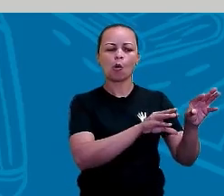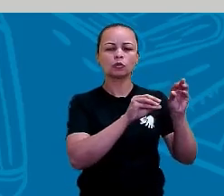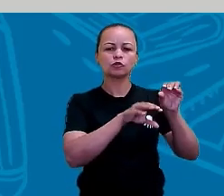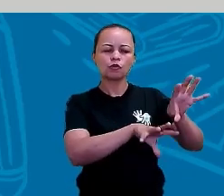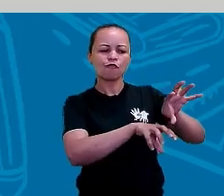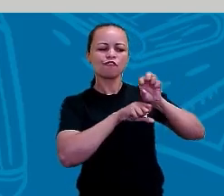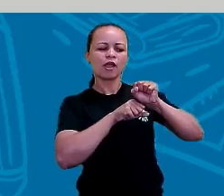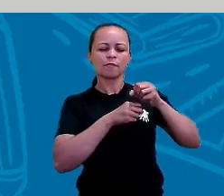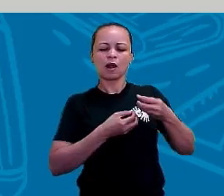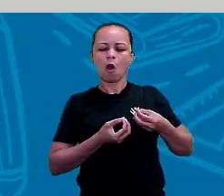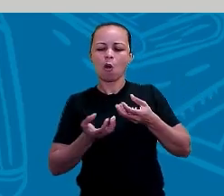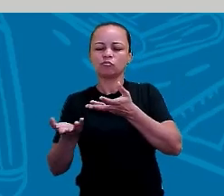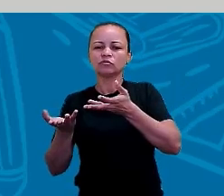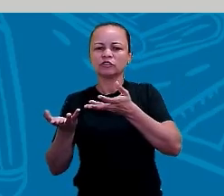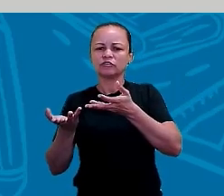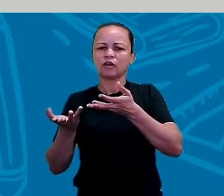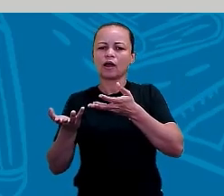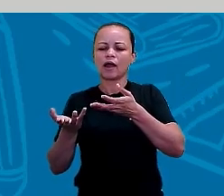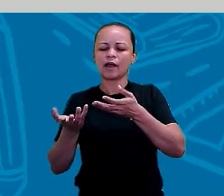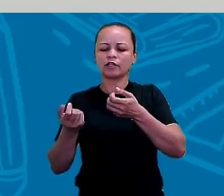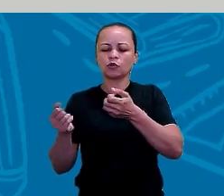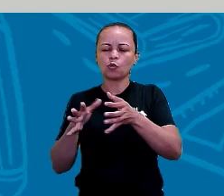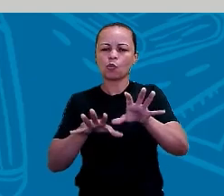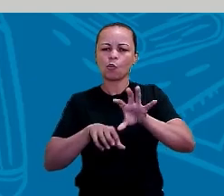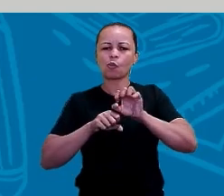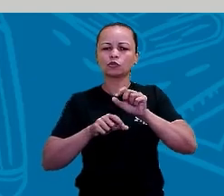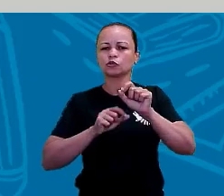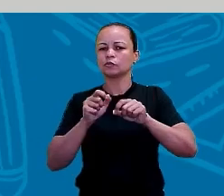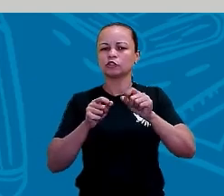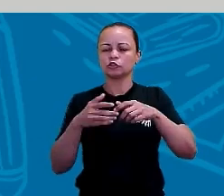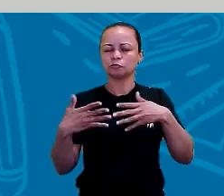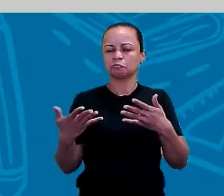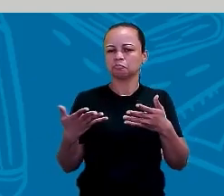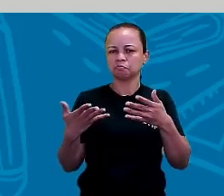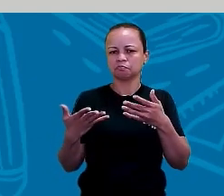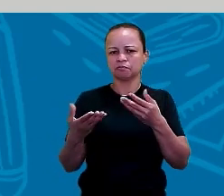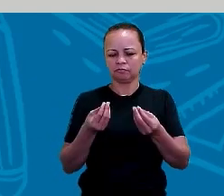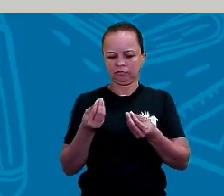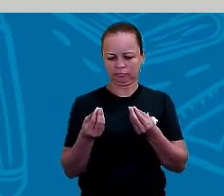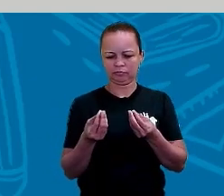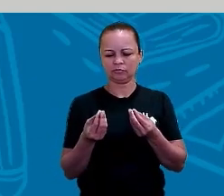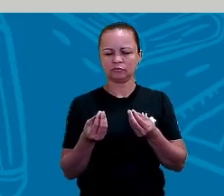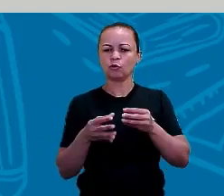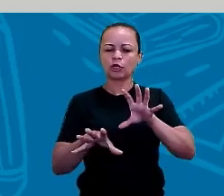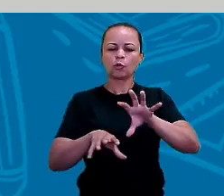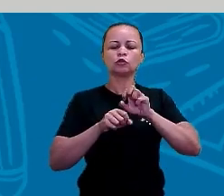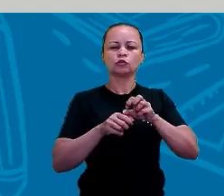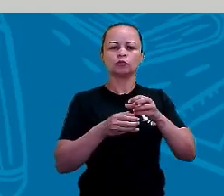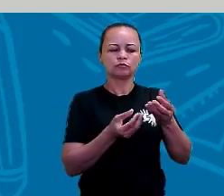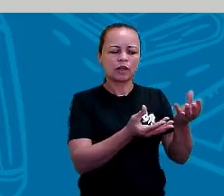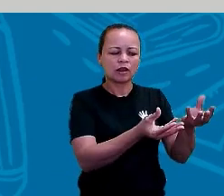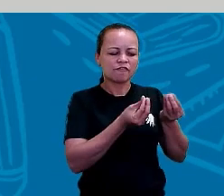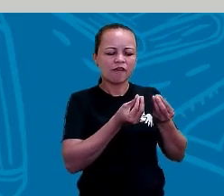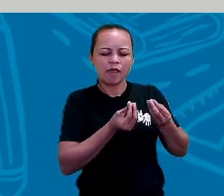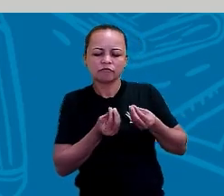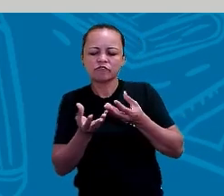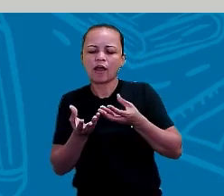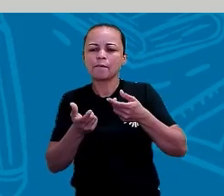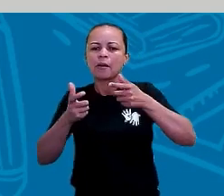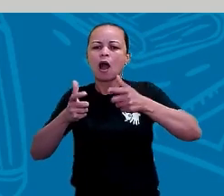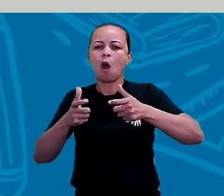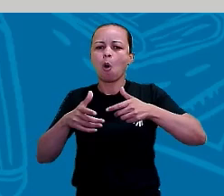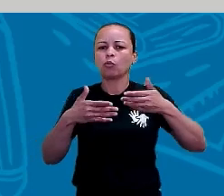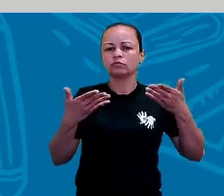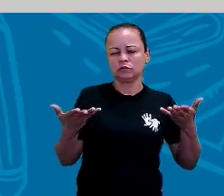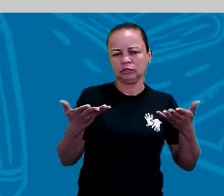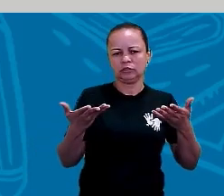o que é consumismo, né? De onde vem e para onde vai o que consumimos, o que consumimos. Vamos fazer uma etapazinha